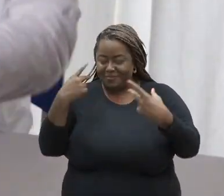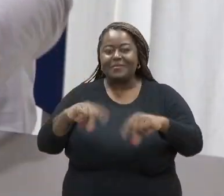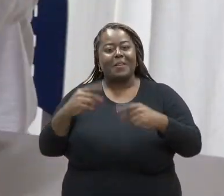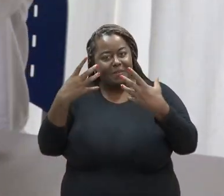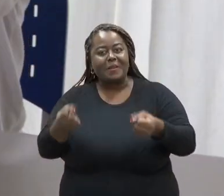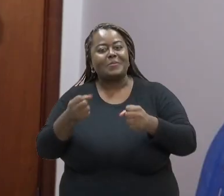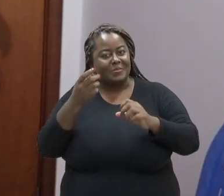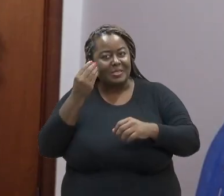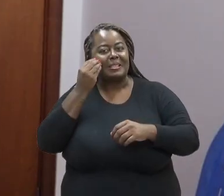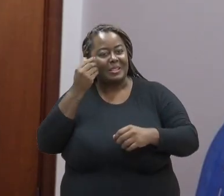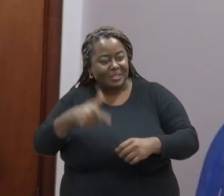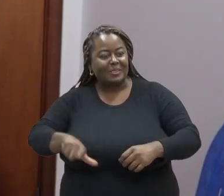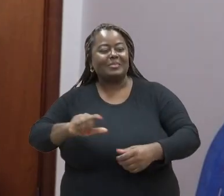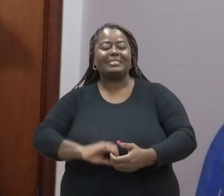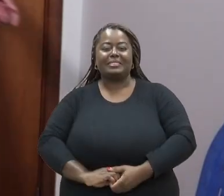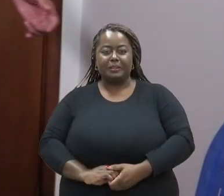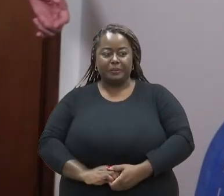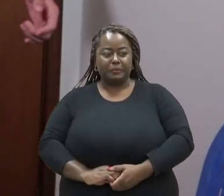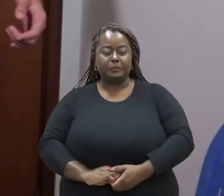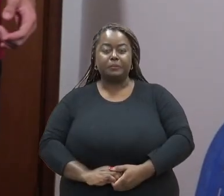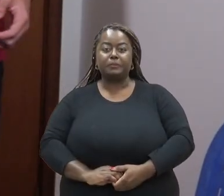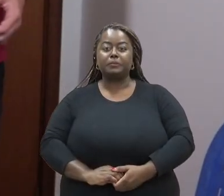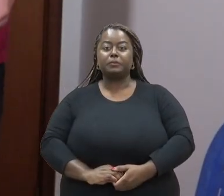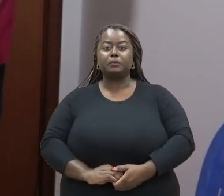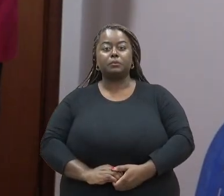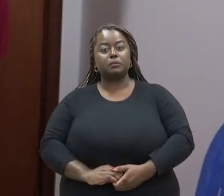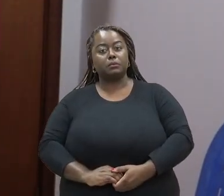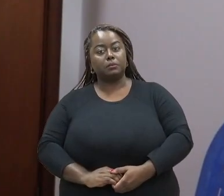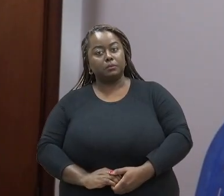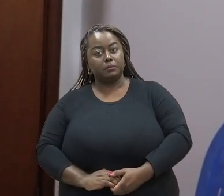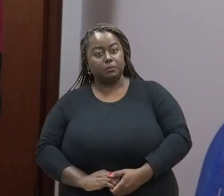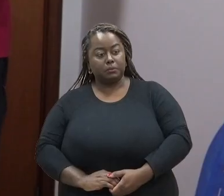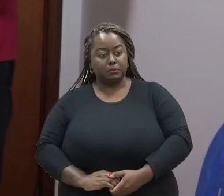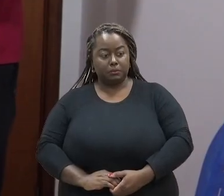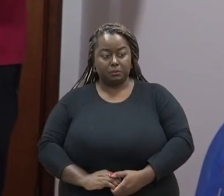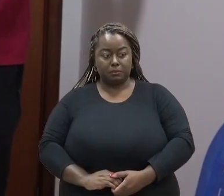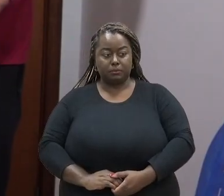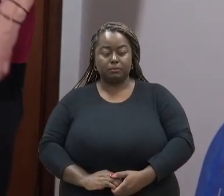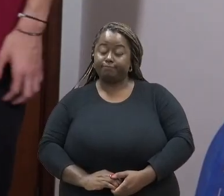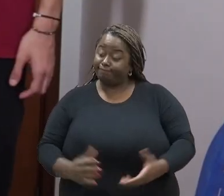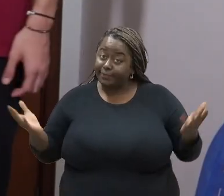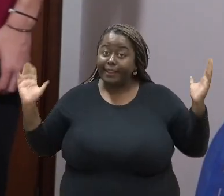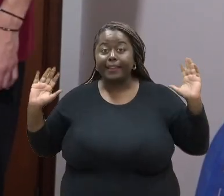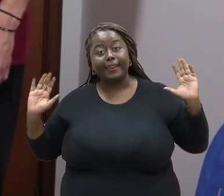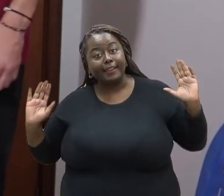Vamos lá, rapidão. O ator de camisa vinho dá um pequeno salto lateral para longe da porta.